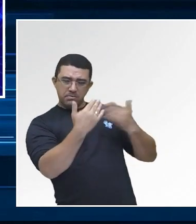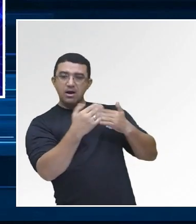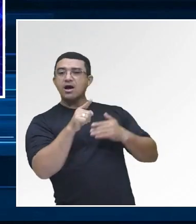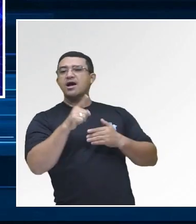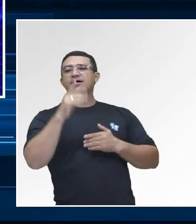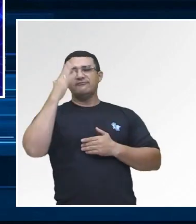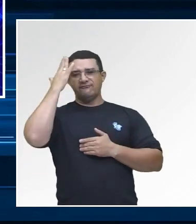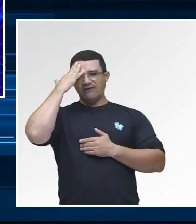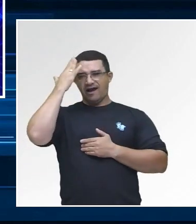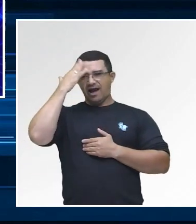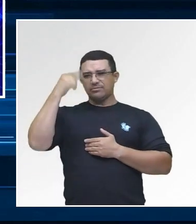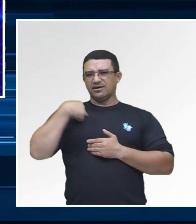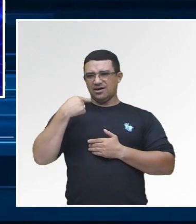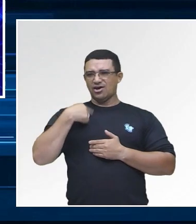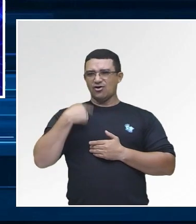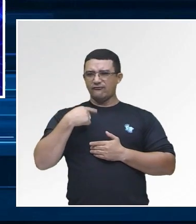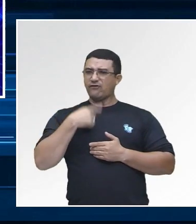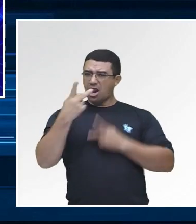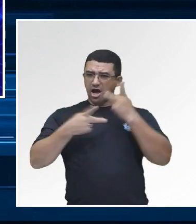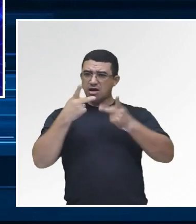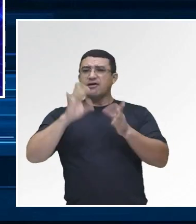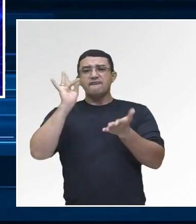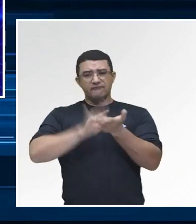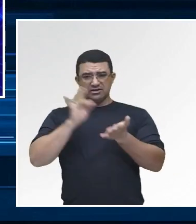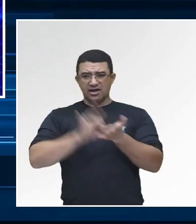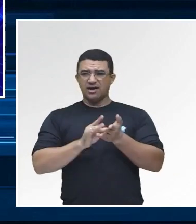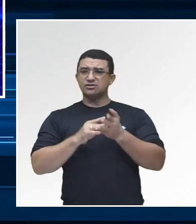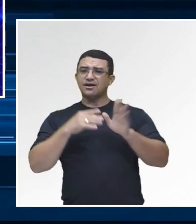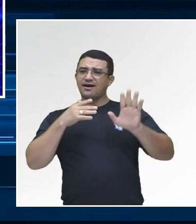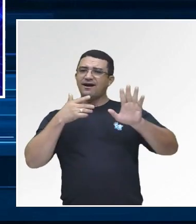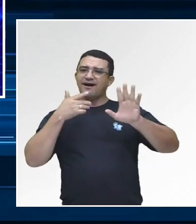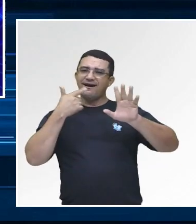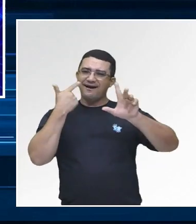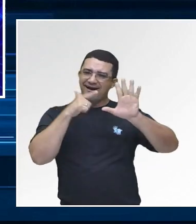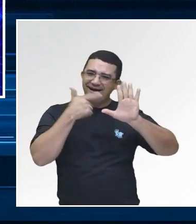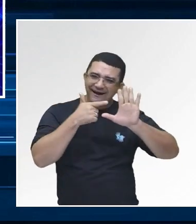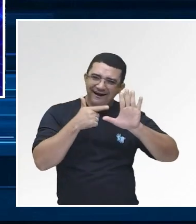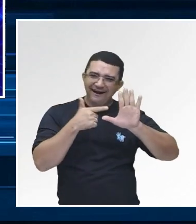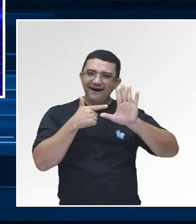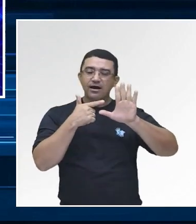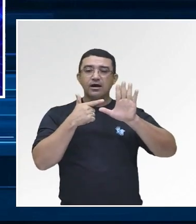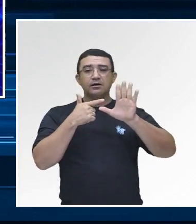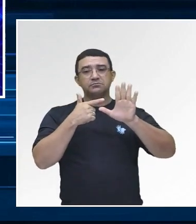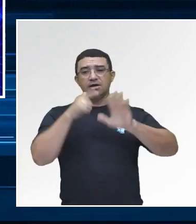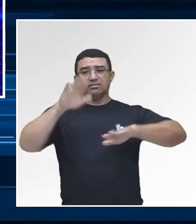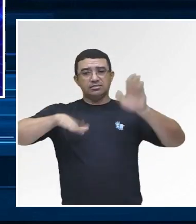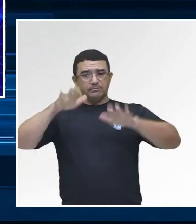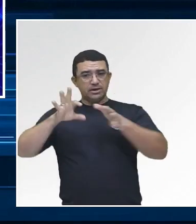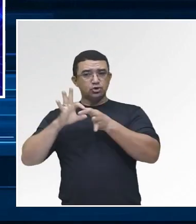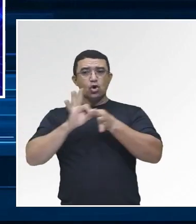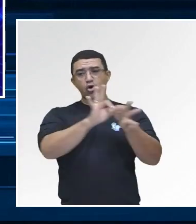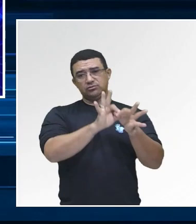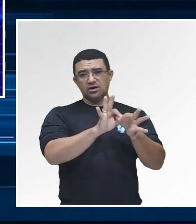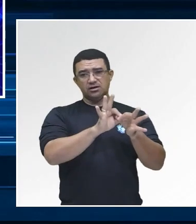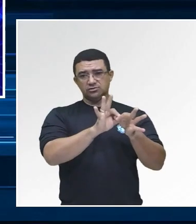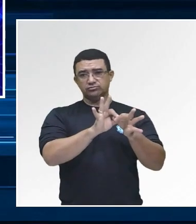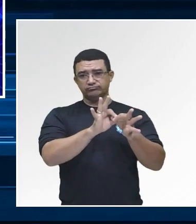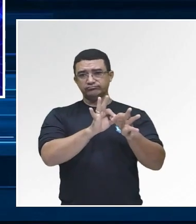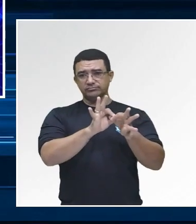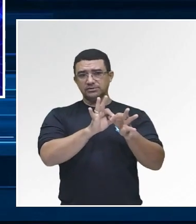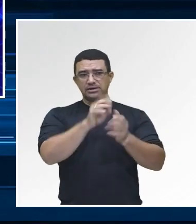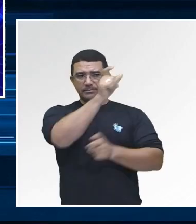uma ironia, né, por conta da situação e do contexto em que está sendo inserida a